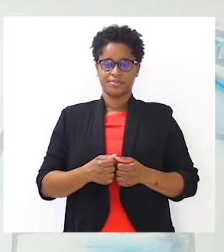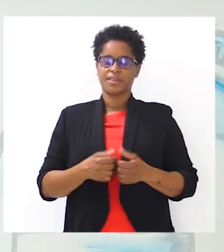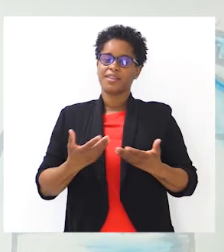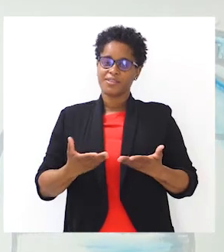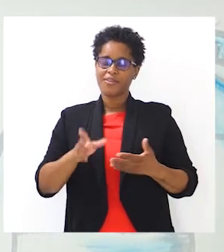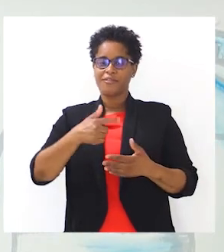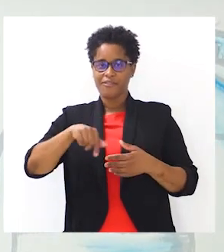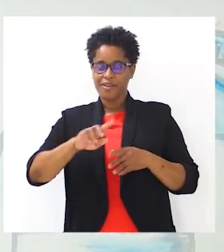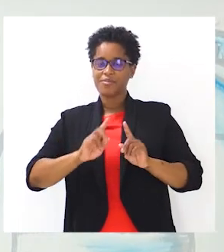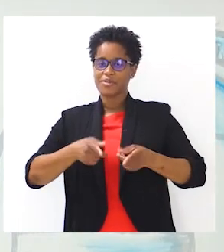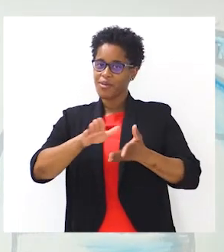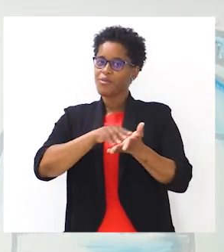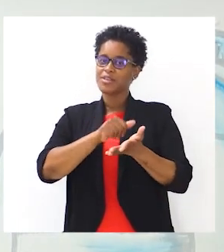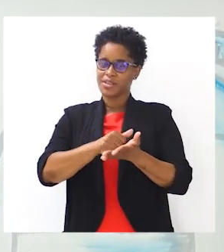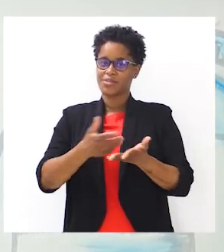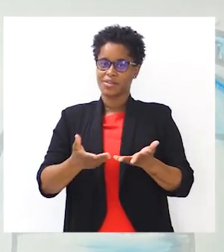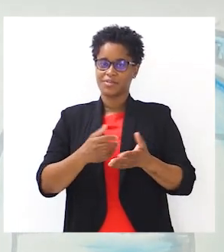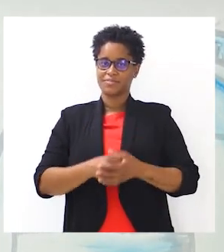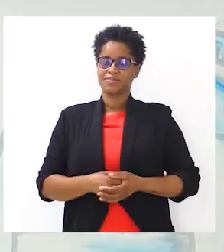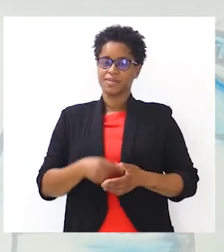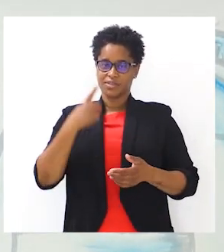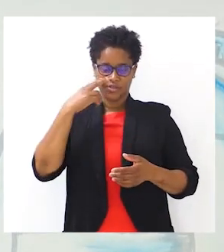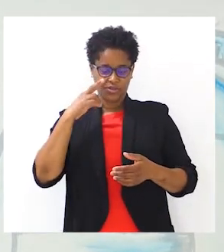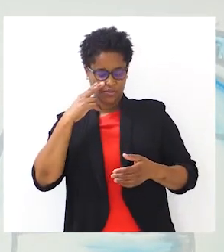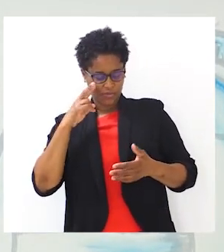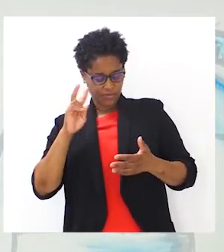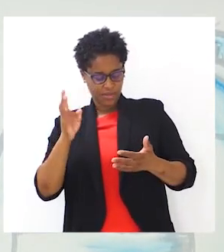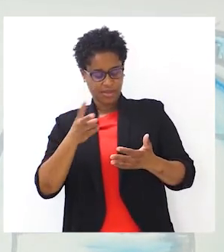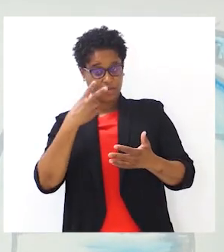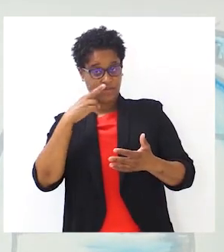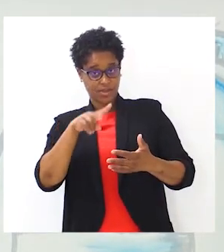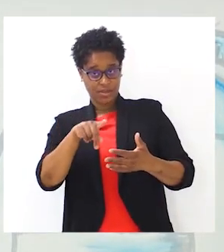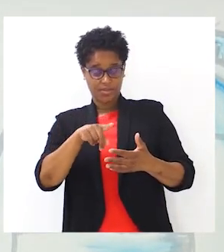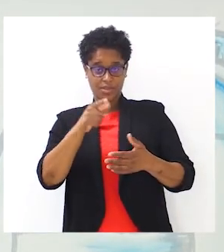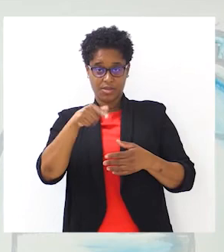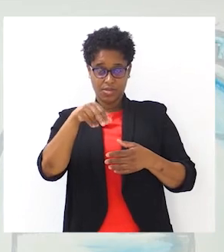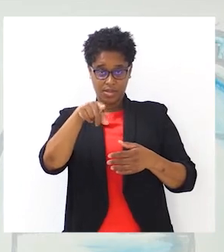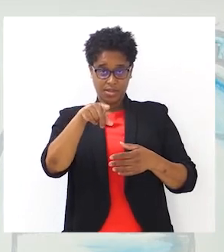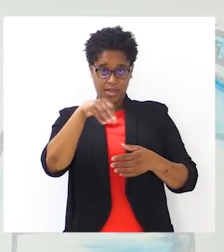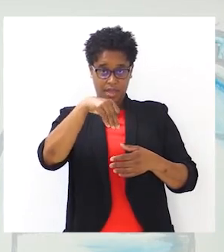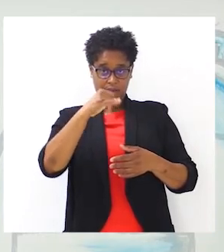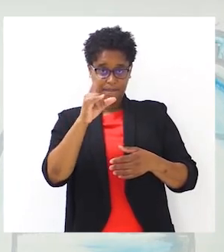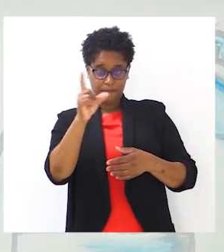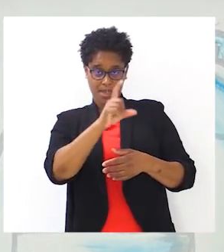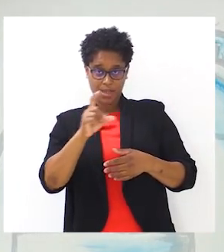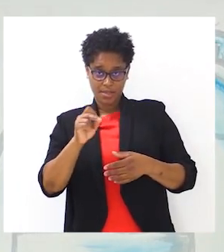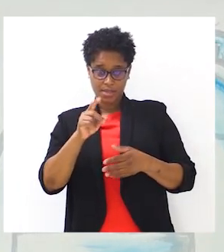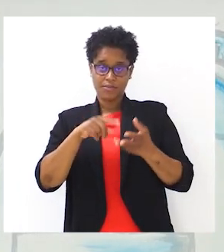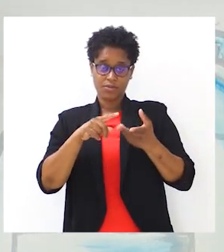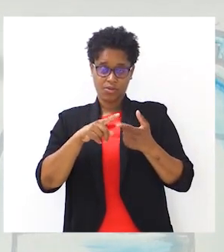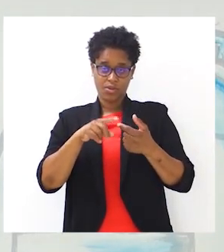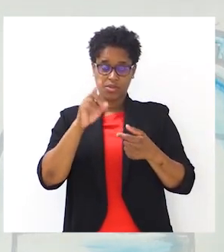Então vamos lá corrigir, não é? Isso, vejamos. Então temos ali a pizza. Vamos